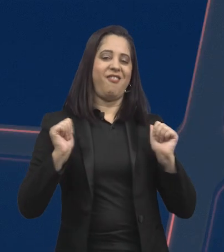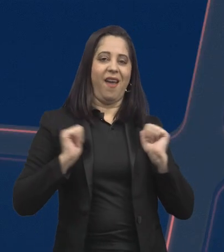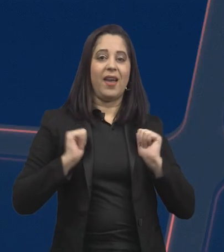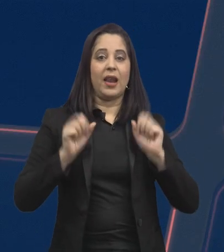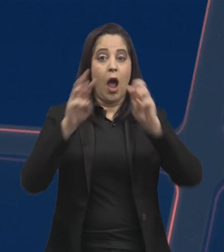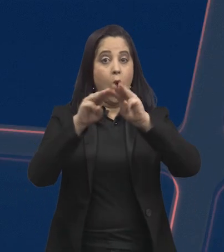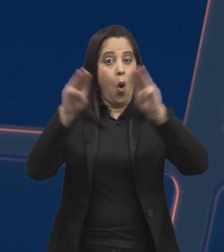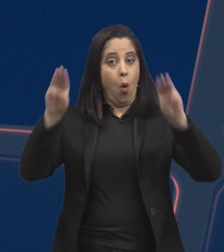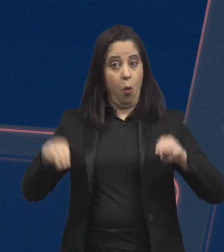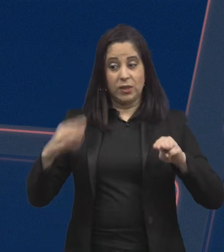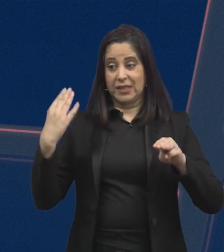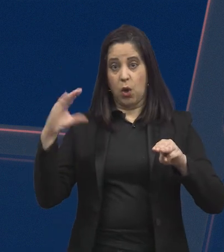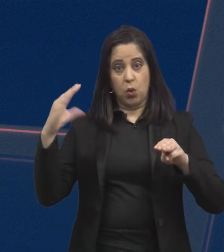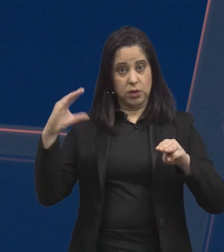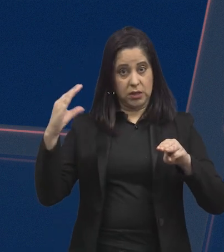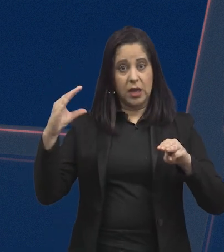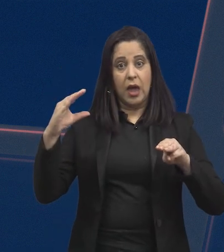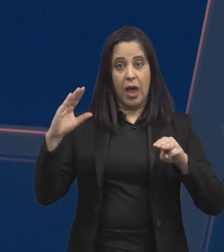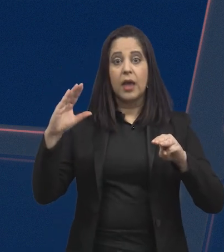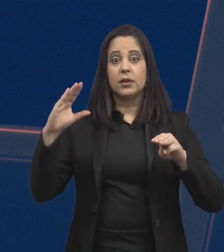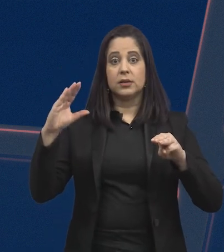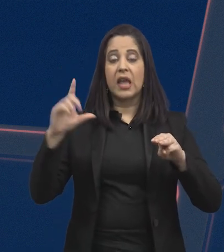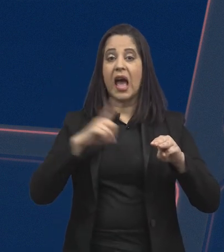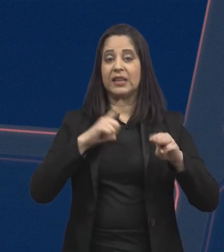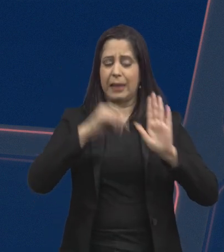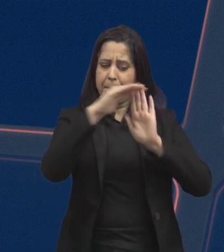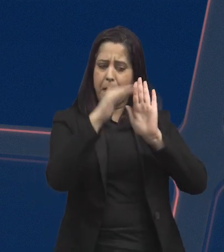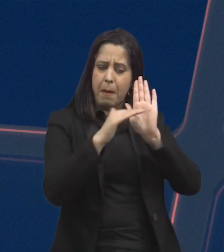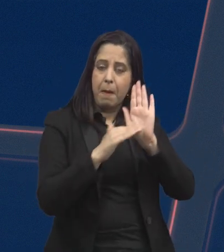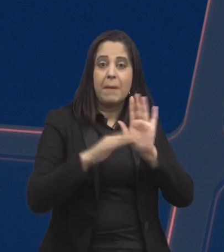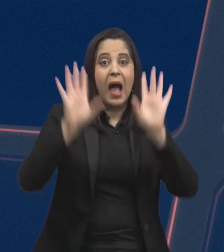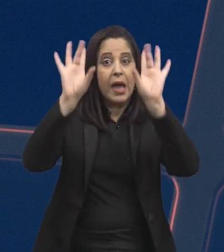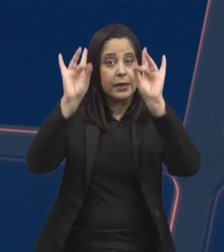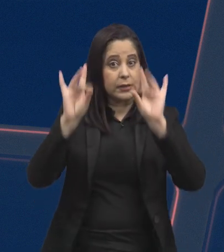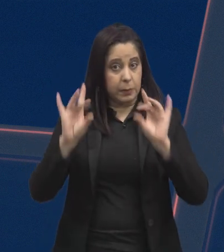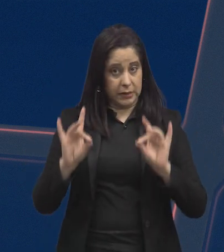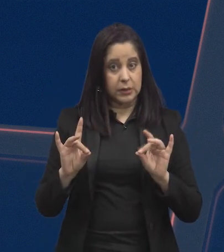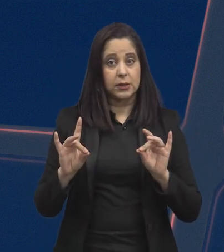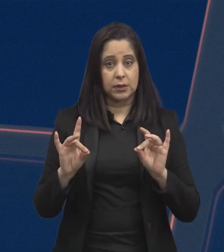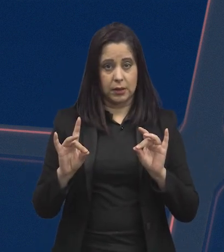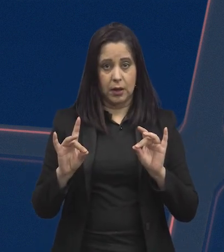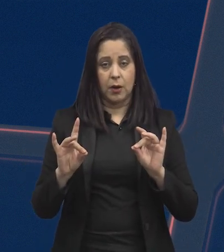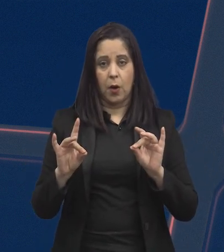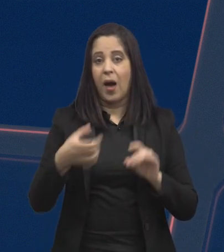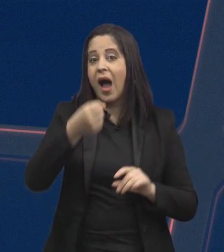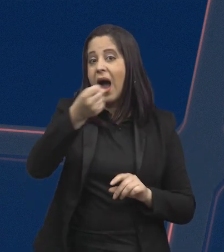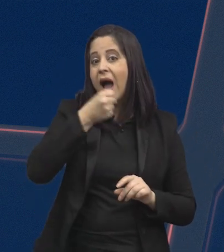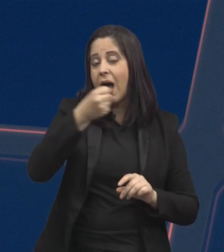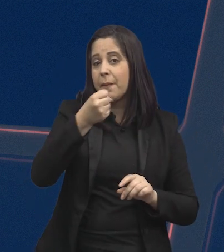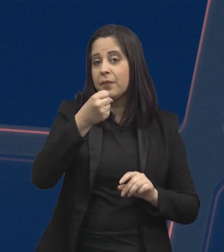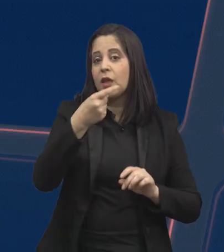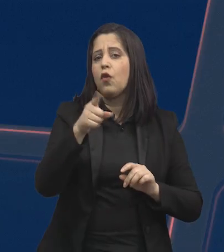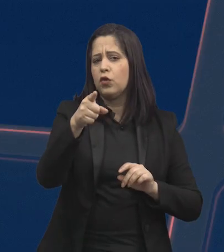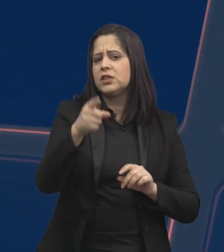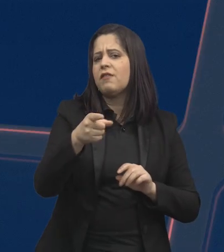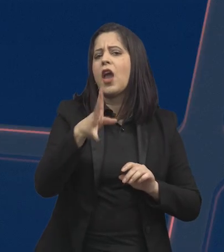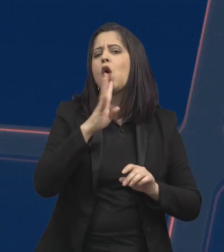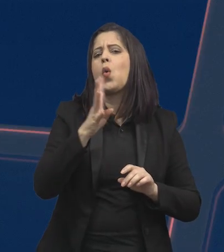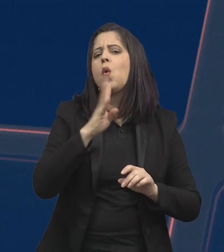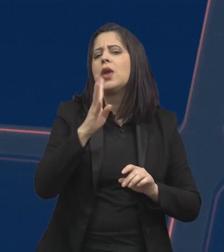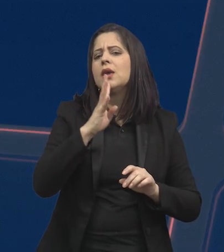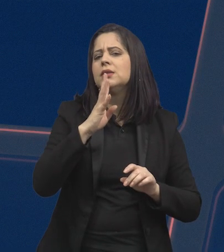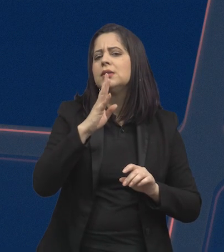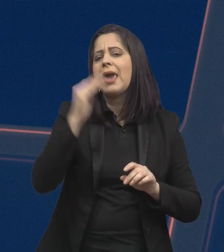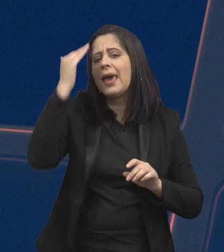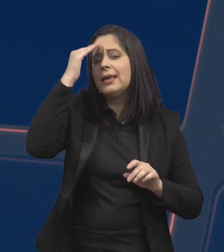Museu Interativo de Ciências de São José dos Campos está com uma programação especial até o fim desta semana. Na reportagem a seguir, você